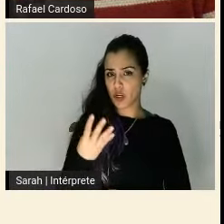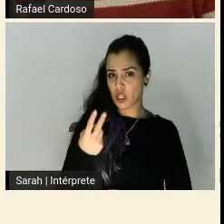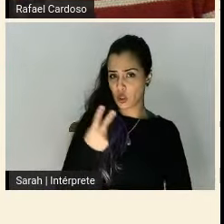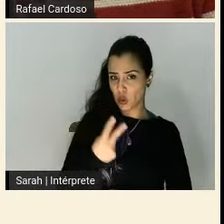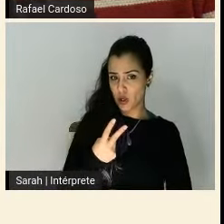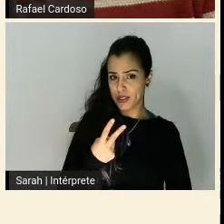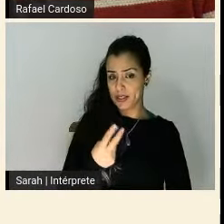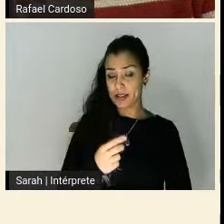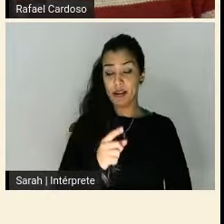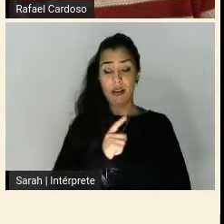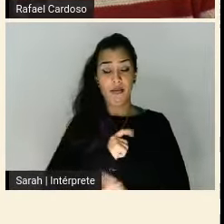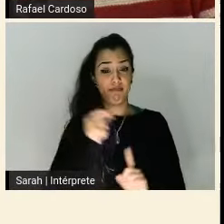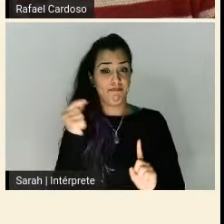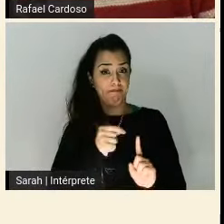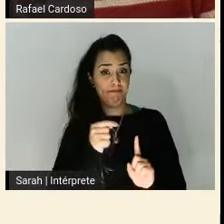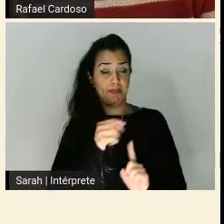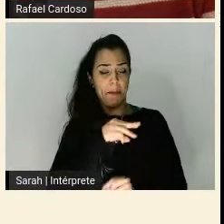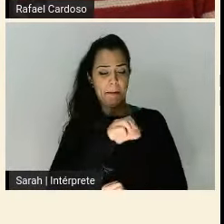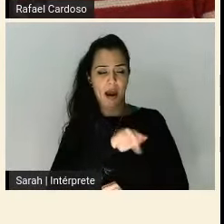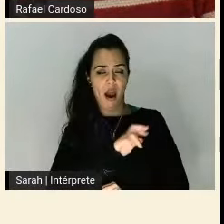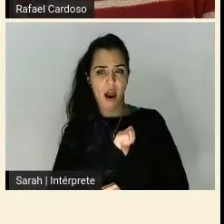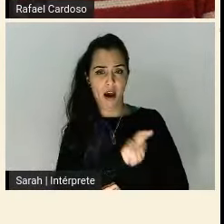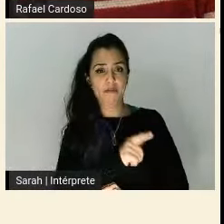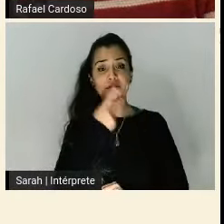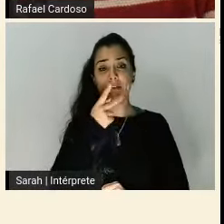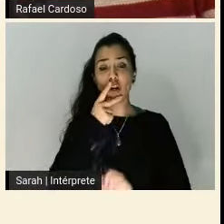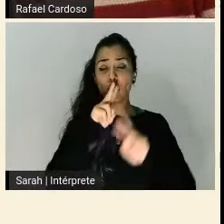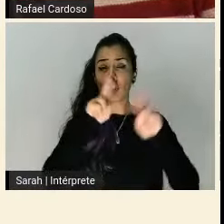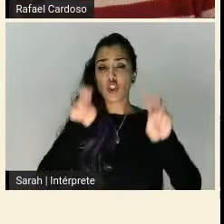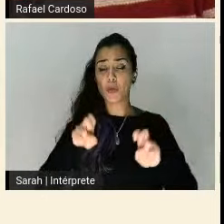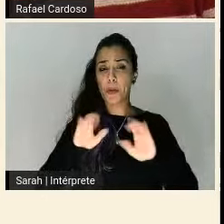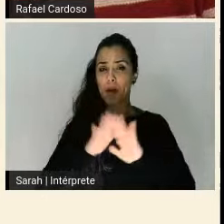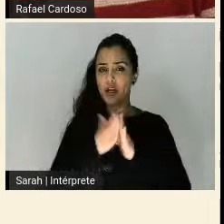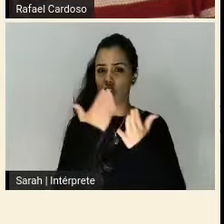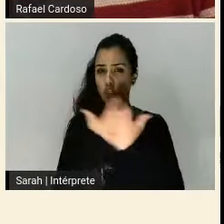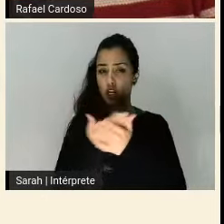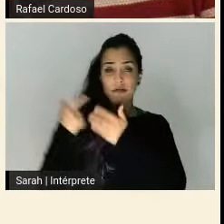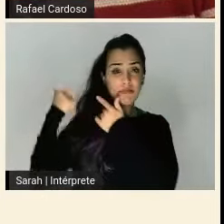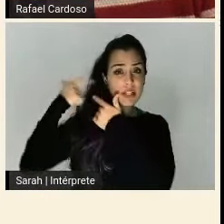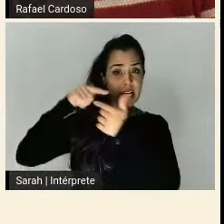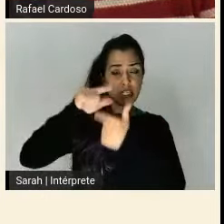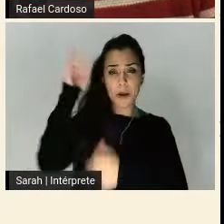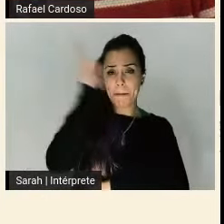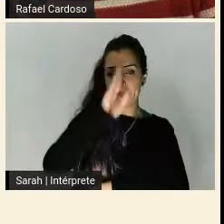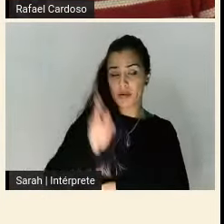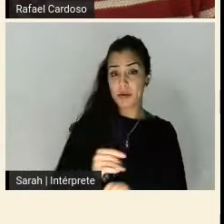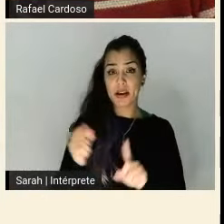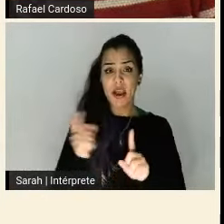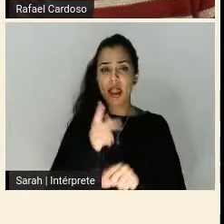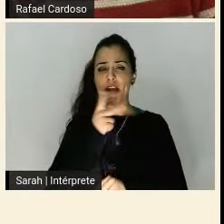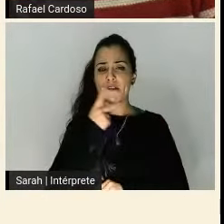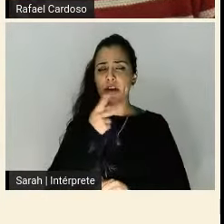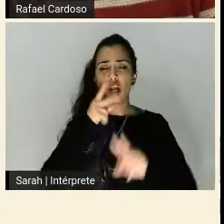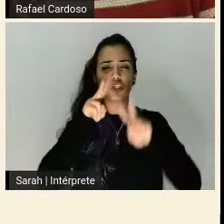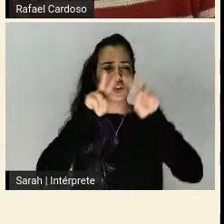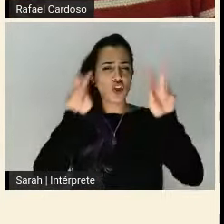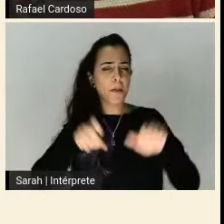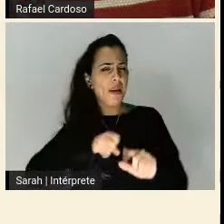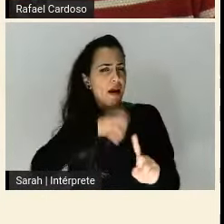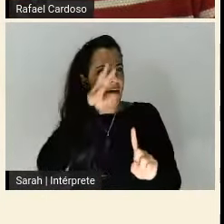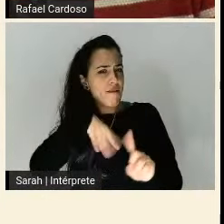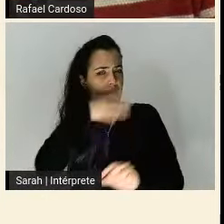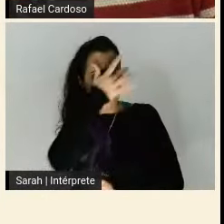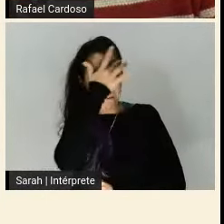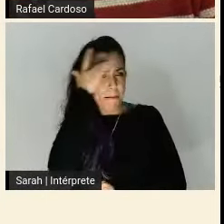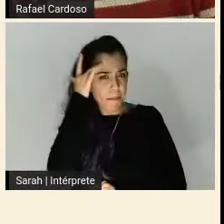escreveu outro ensaio intitulado Uma Escola de Tradição Brasileira, em que destacou como a revista dos FAM e os técnicos